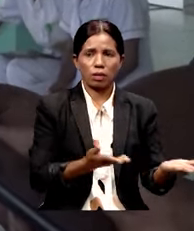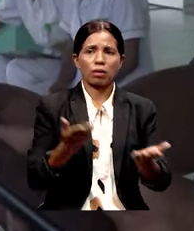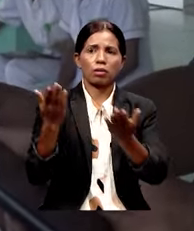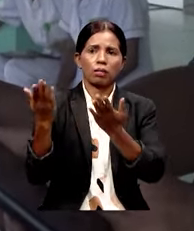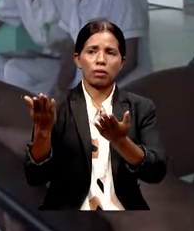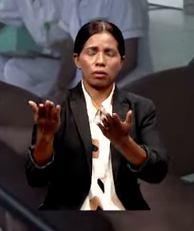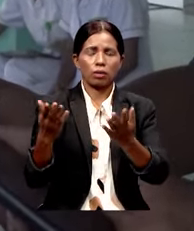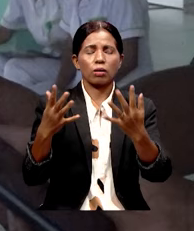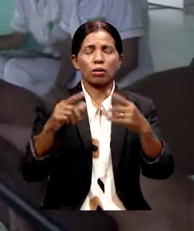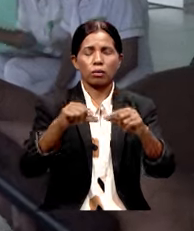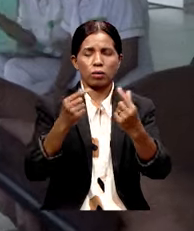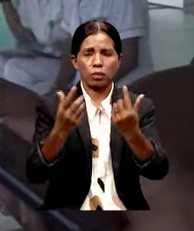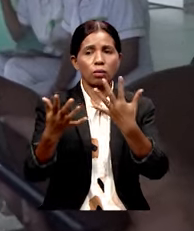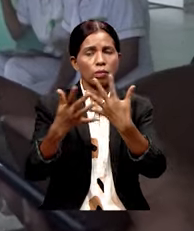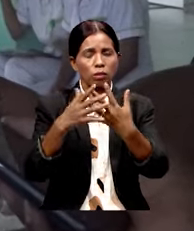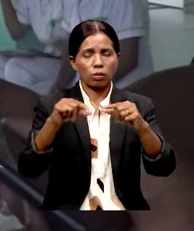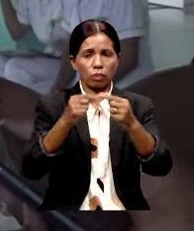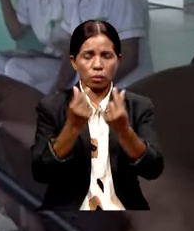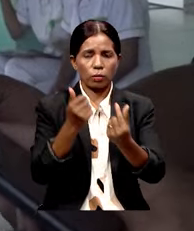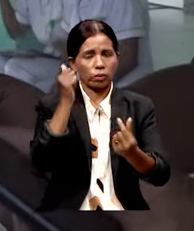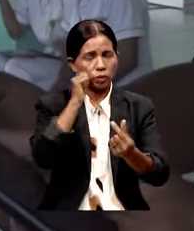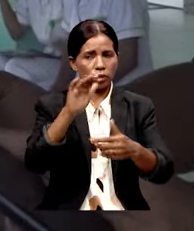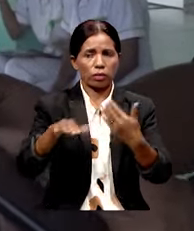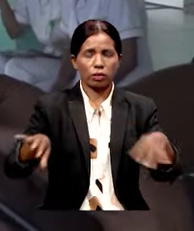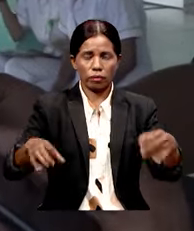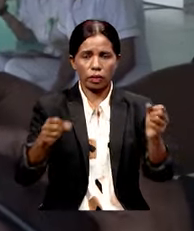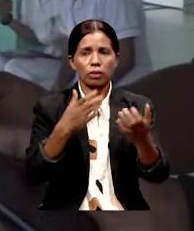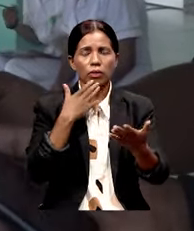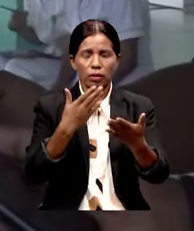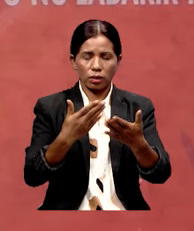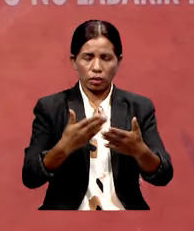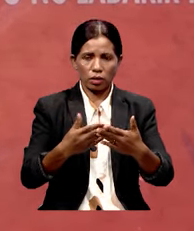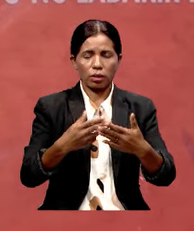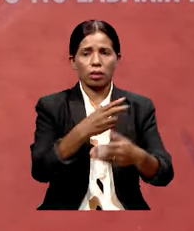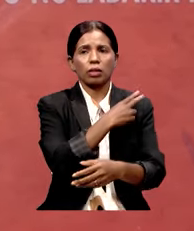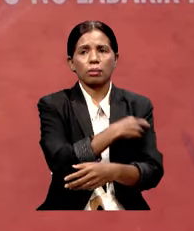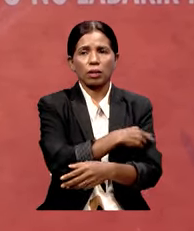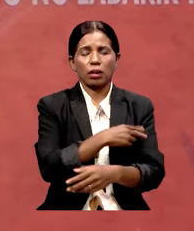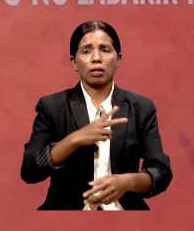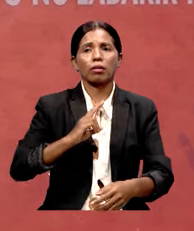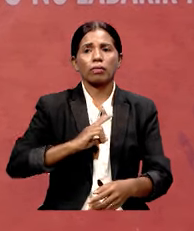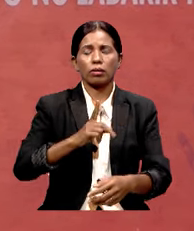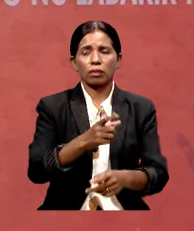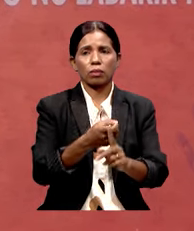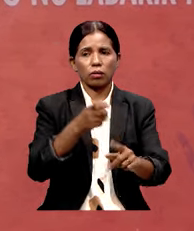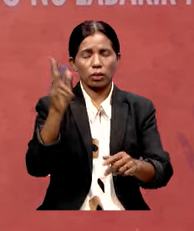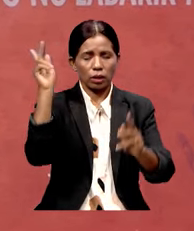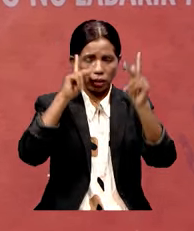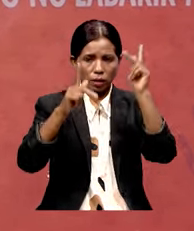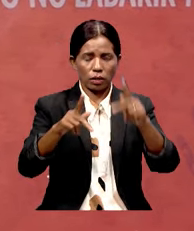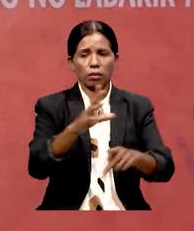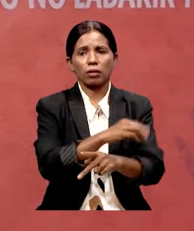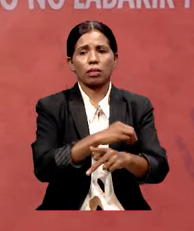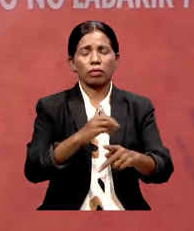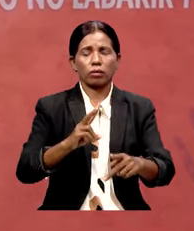rede referral neve maka durante serviço dia ko centro saúde internamento Veracruz. Russi caso ne Centro